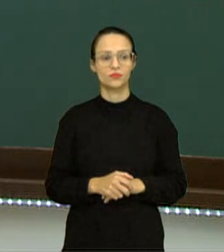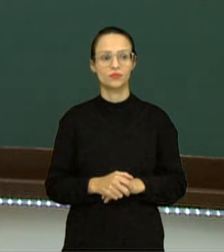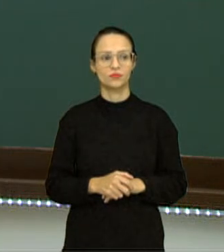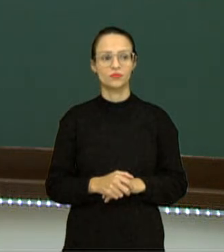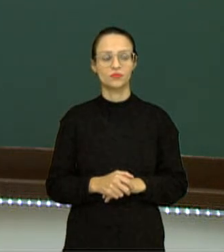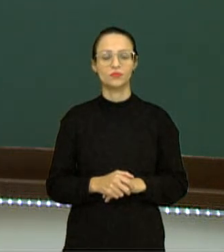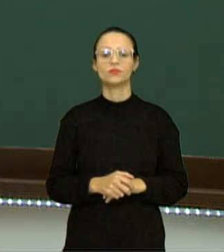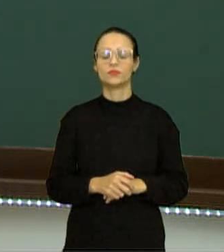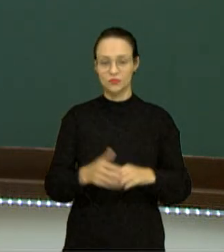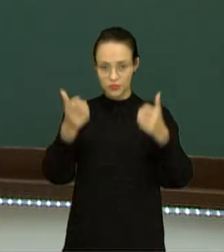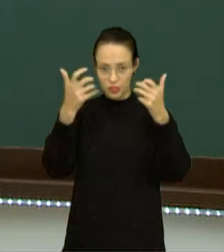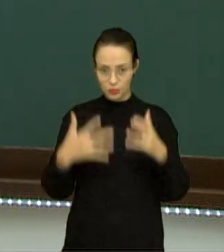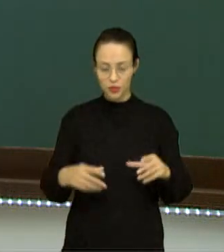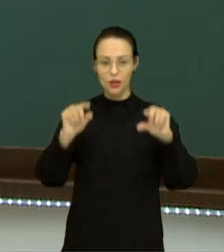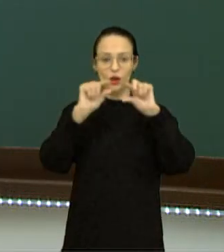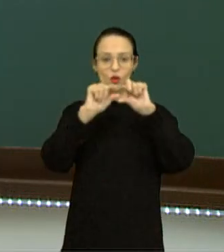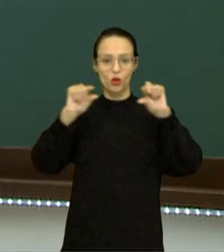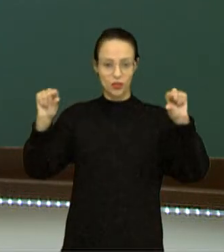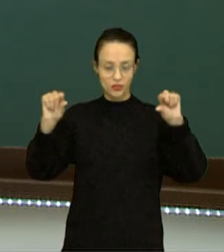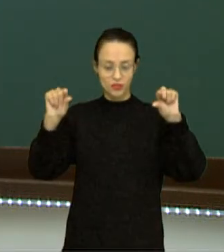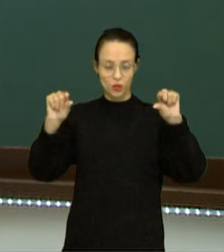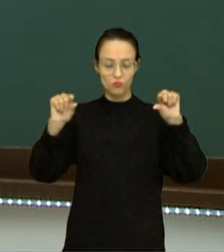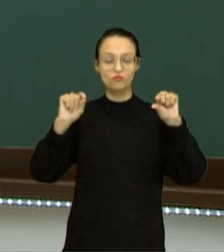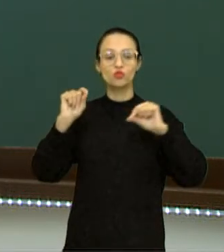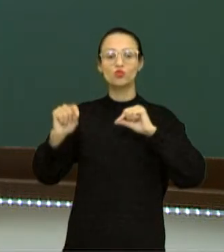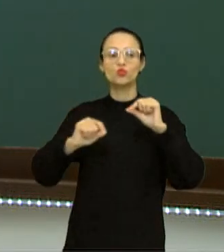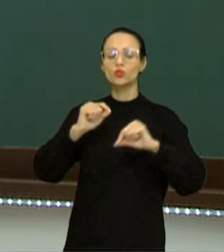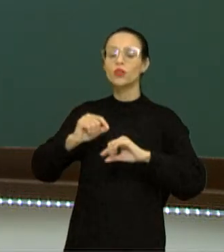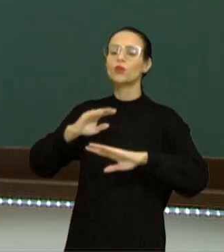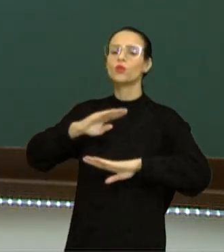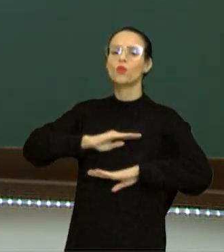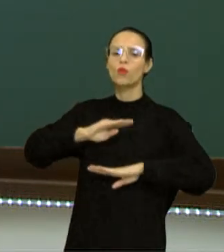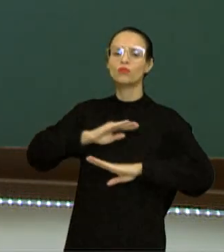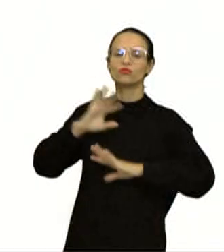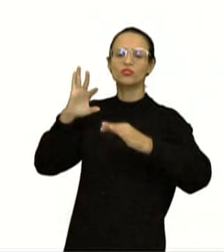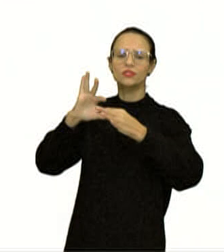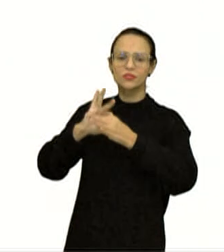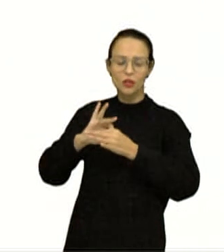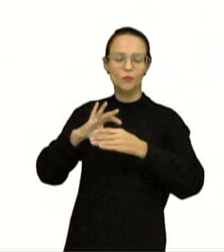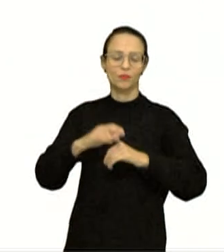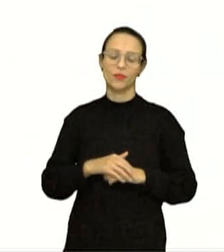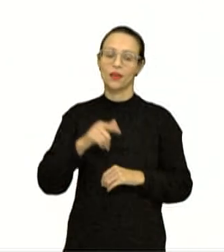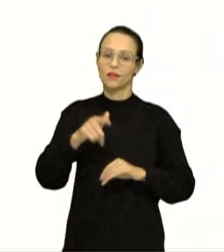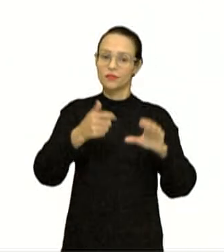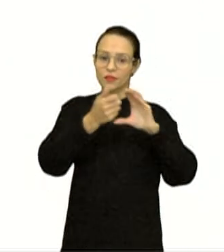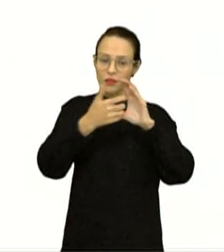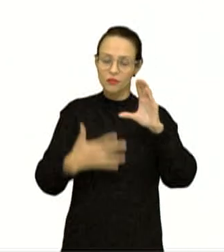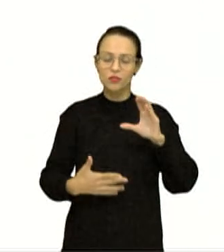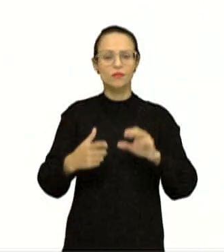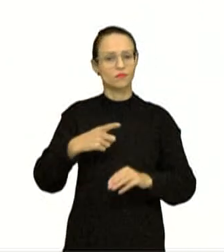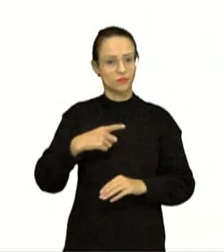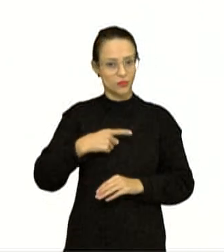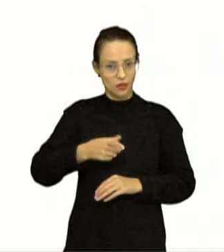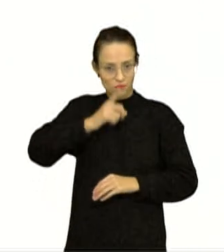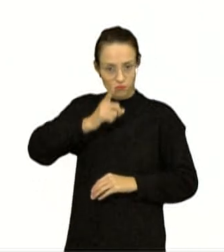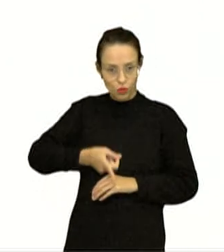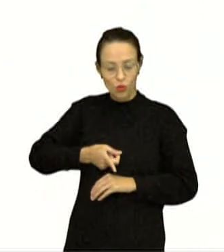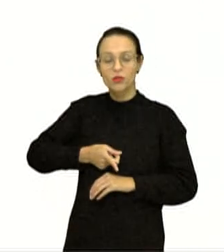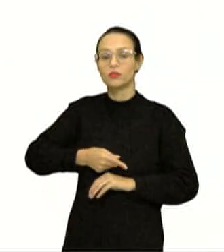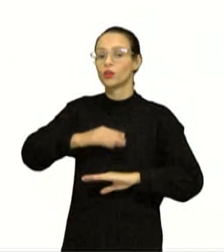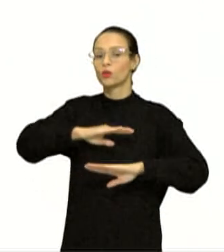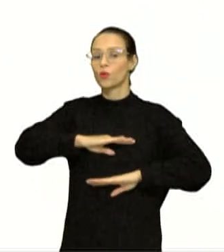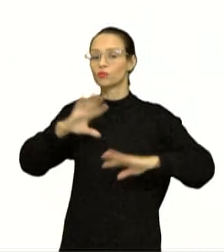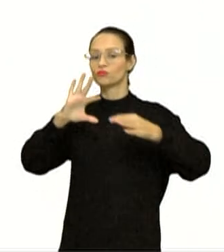Vamos à definição de uma oração condicional. Oração desse caráter impõe condição à oração